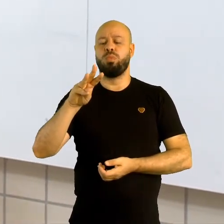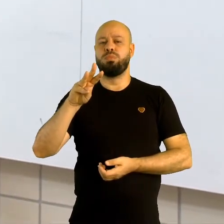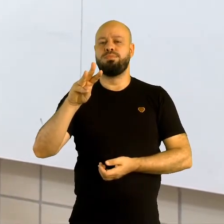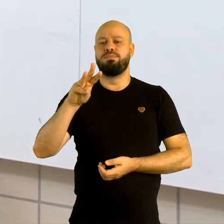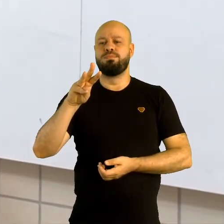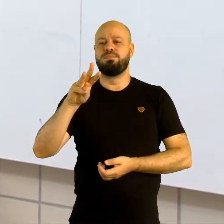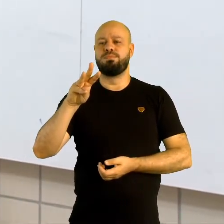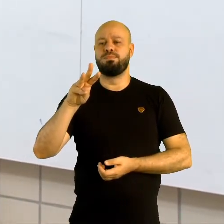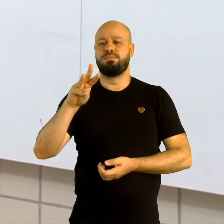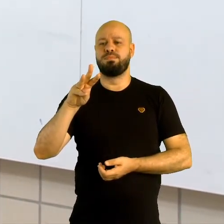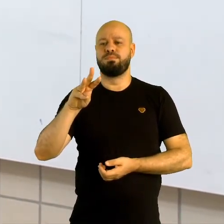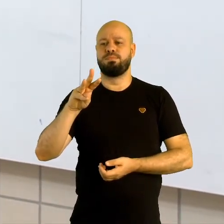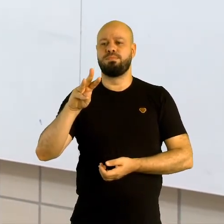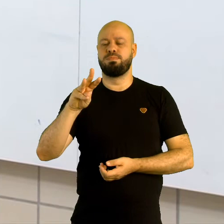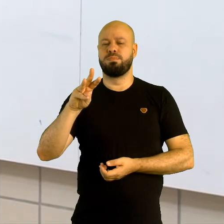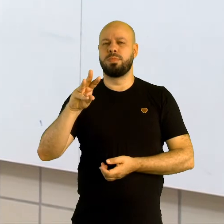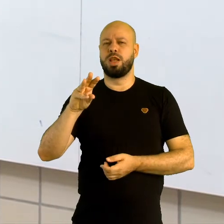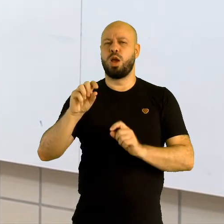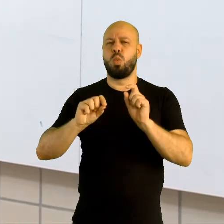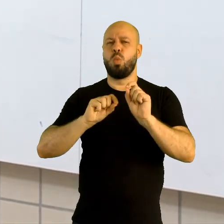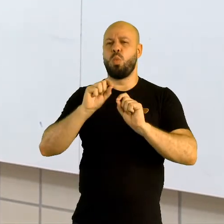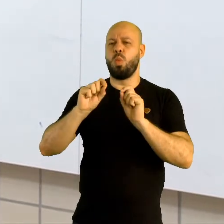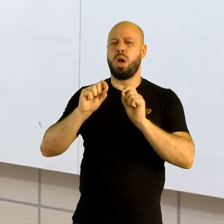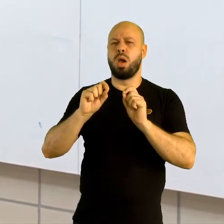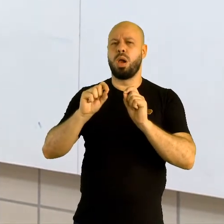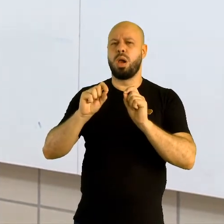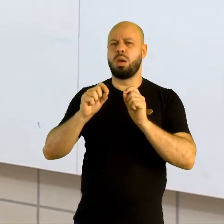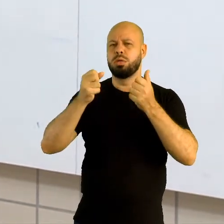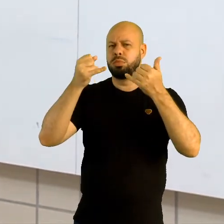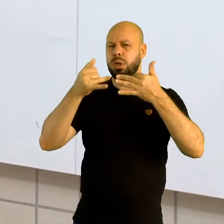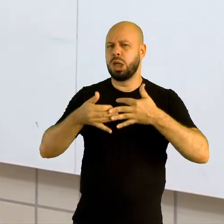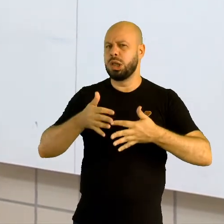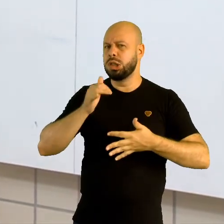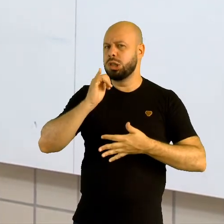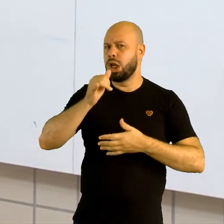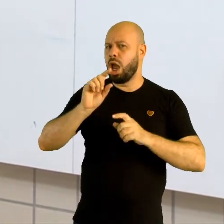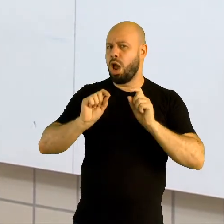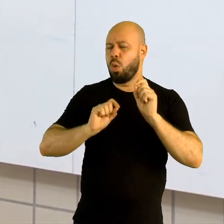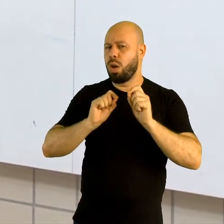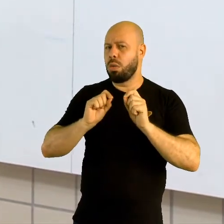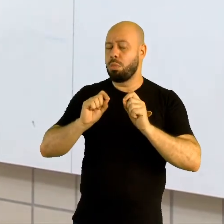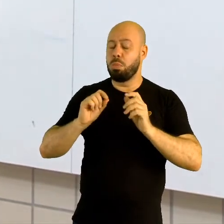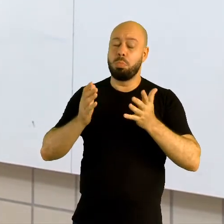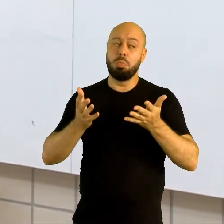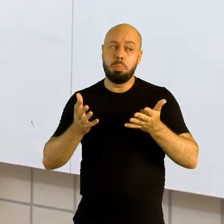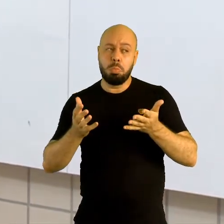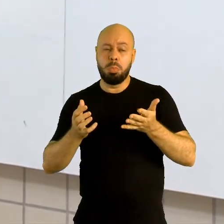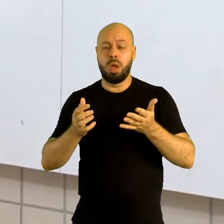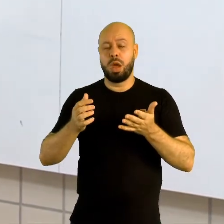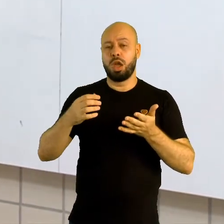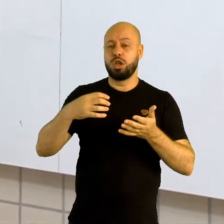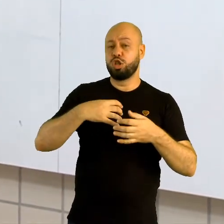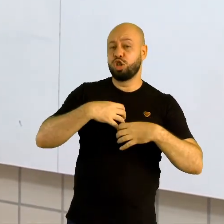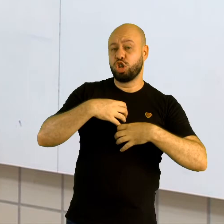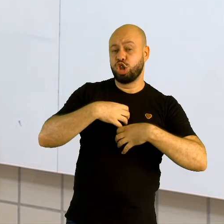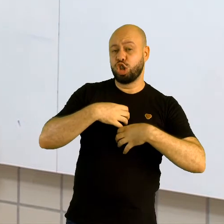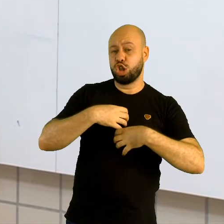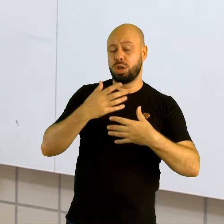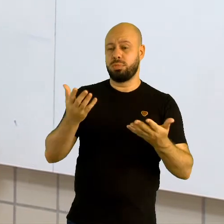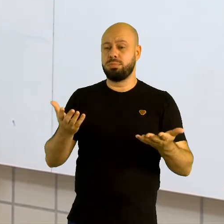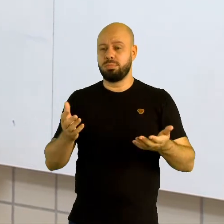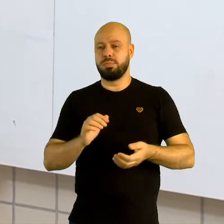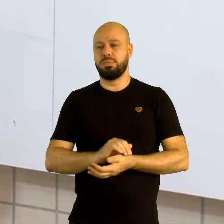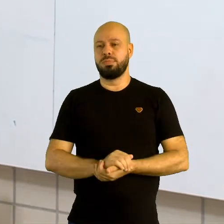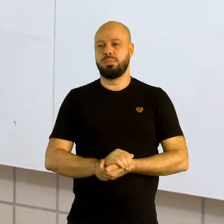falei antes que era para maneiras, Então, nós temos o seguinte,